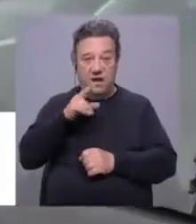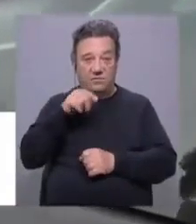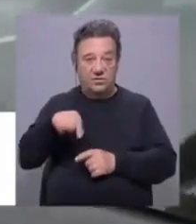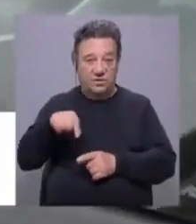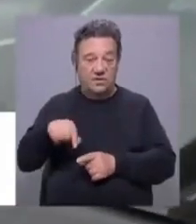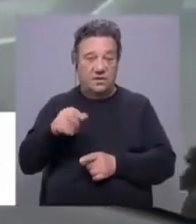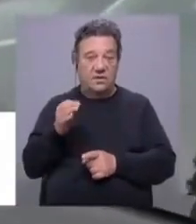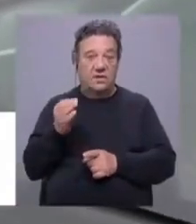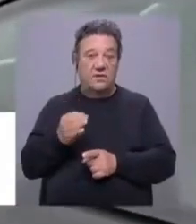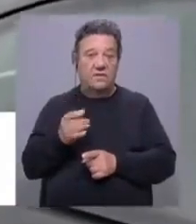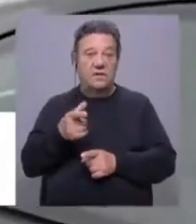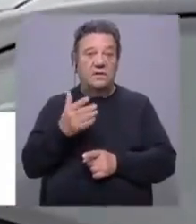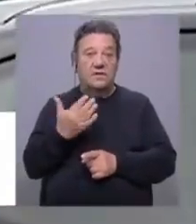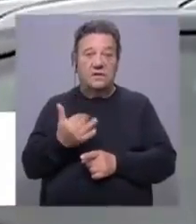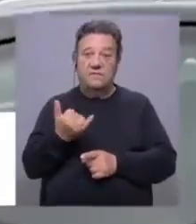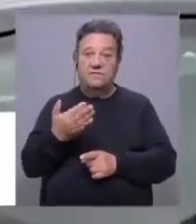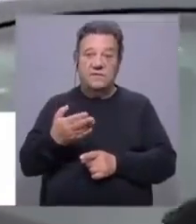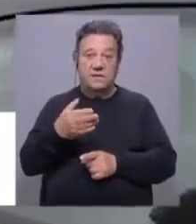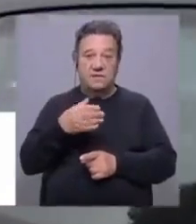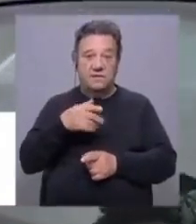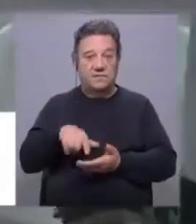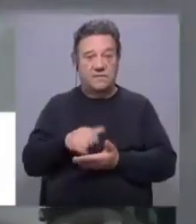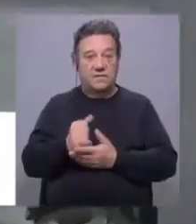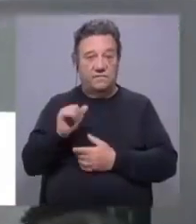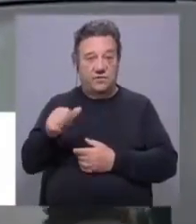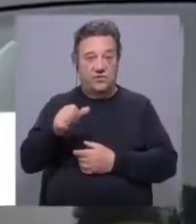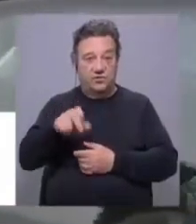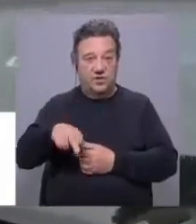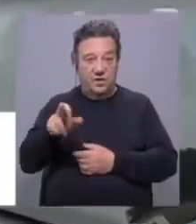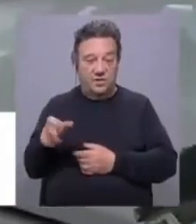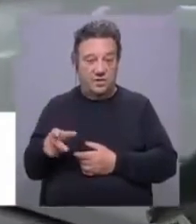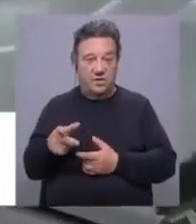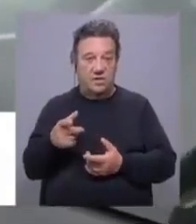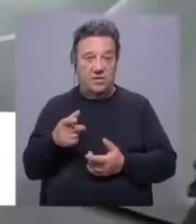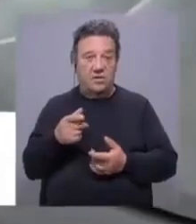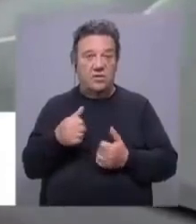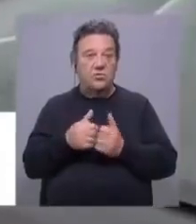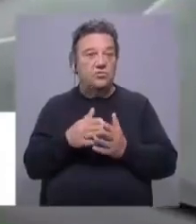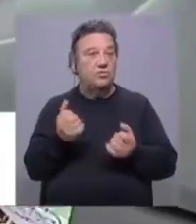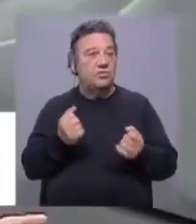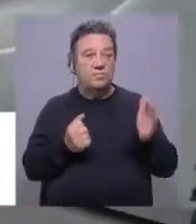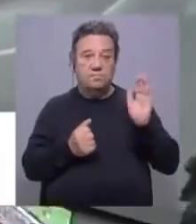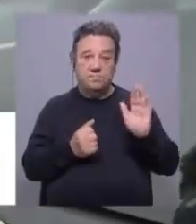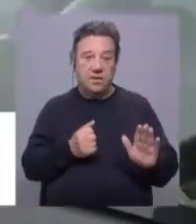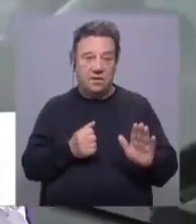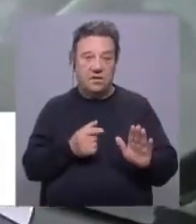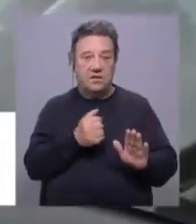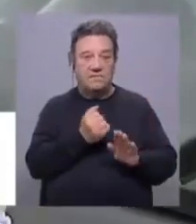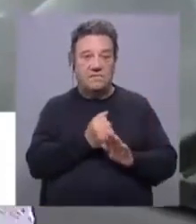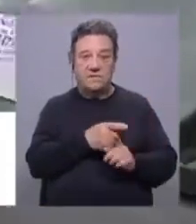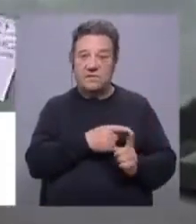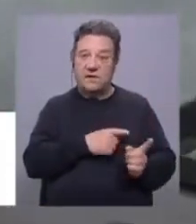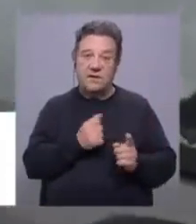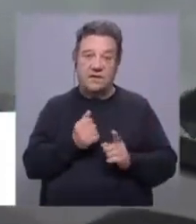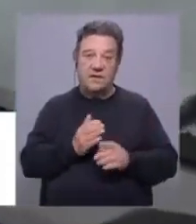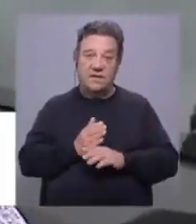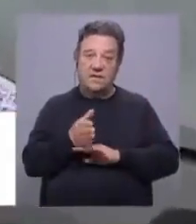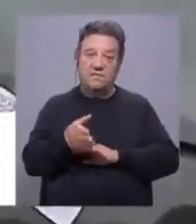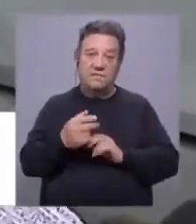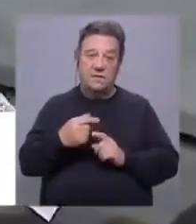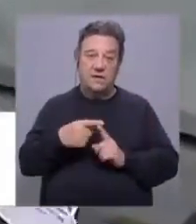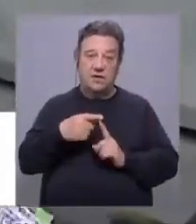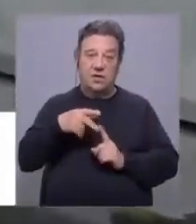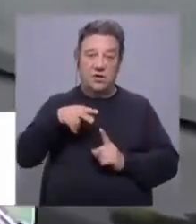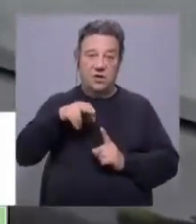onde estão 27 efetivos da GNR a parar todos os carros que fazem esta travessia de